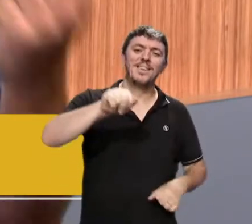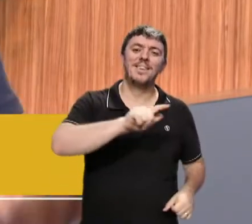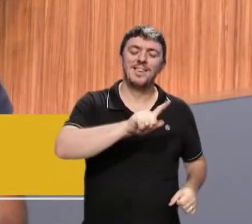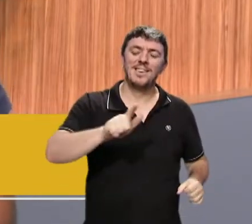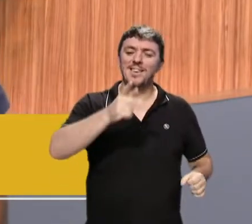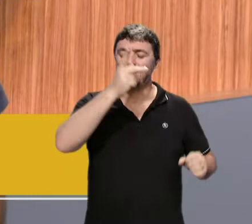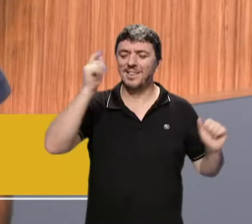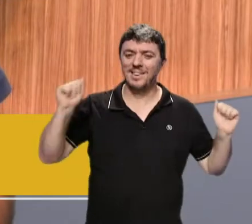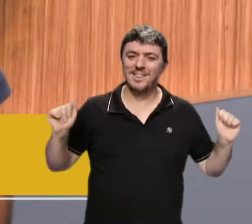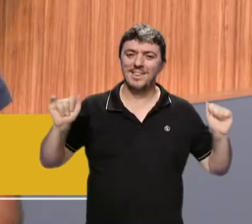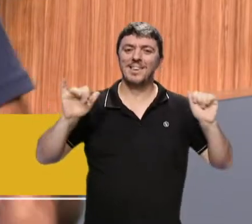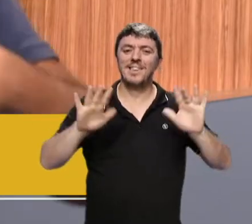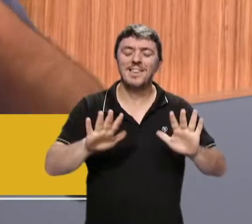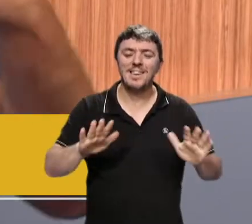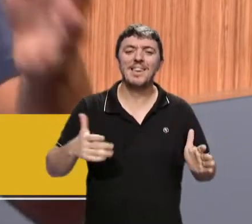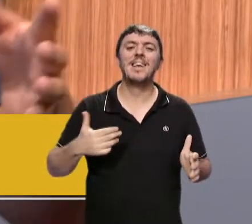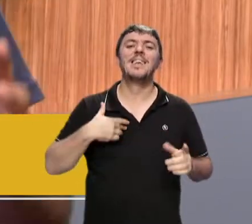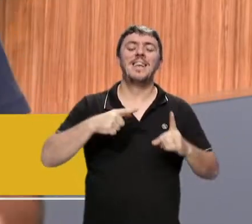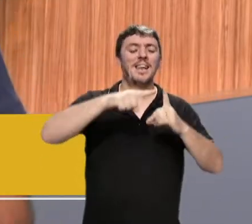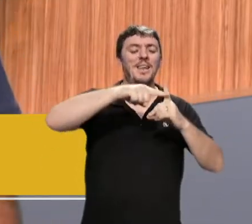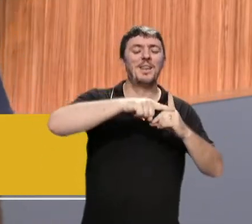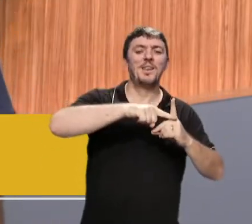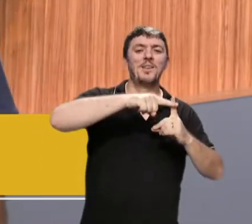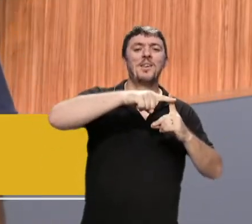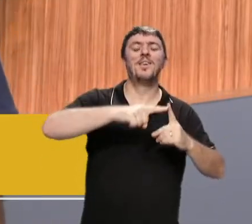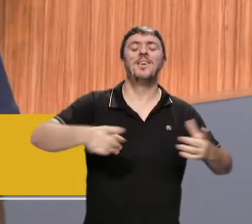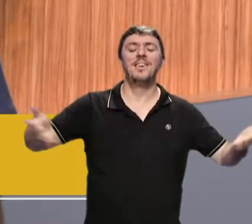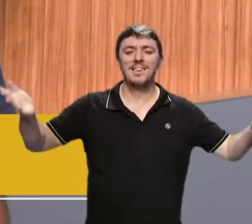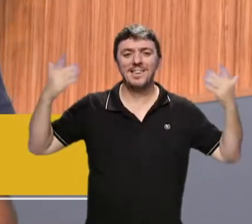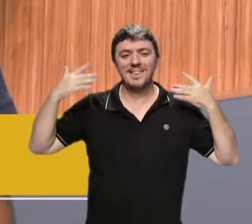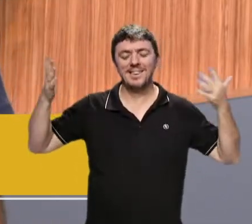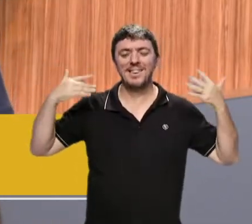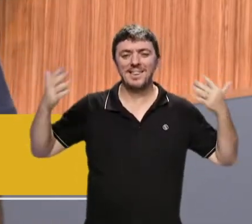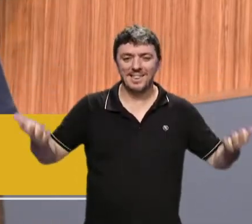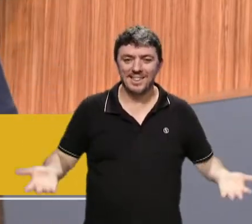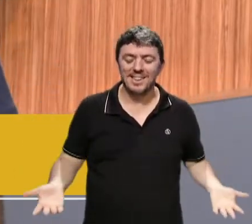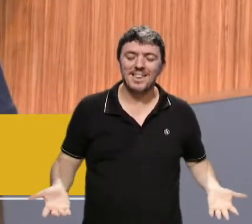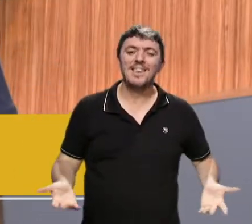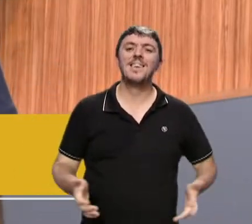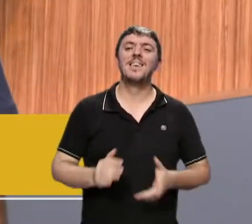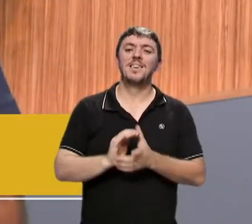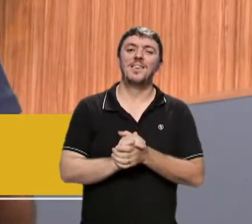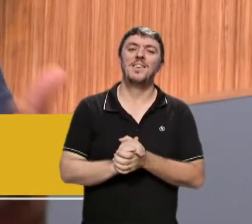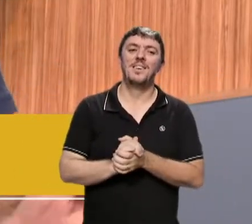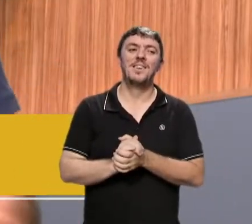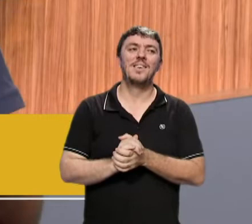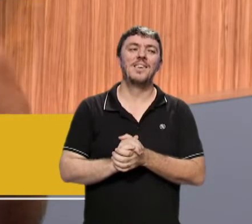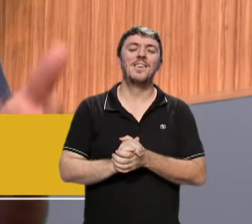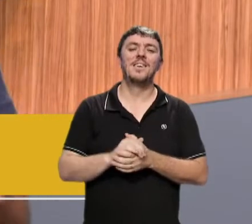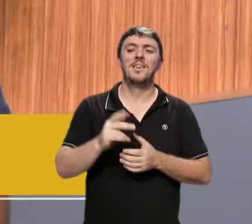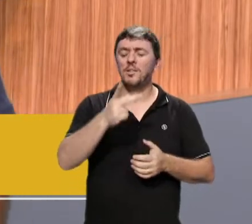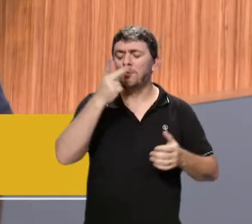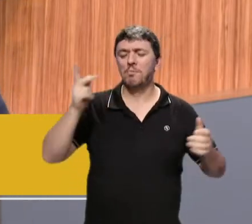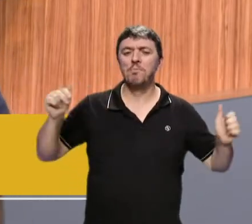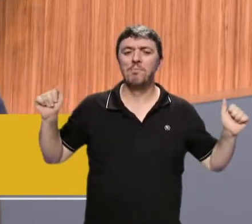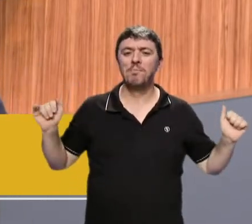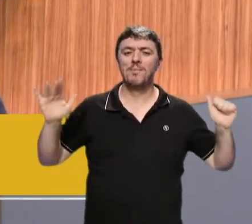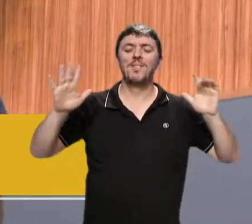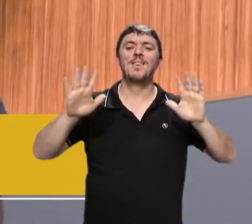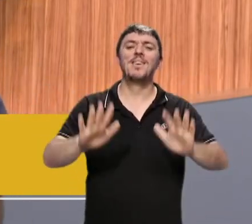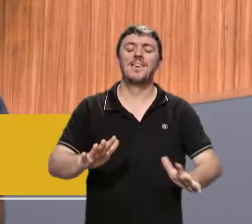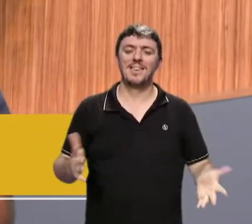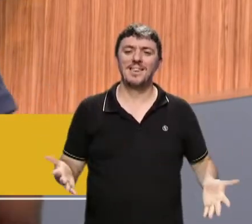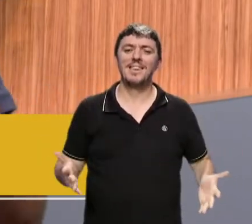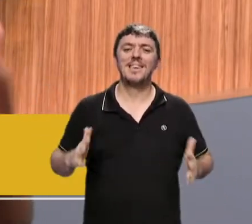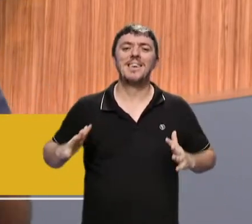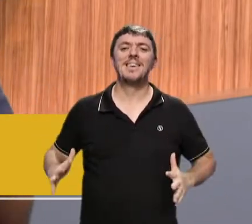As temperaturas estavam mais altas nesse inverno atípico que a gente teve e está tendo em 2022. E aí a galera, a população, foi